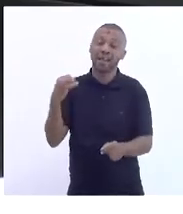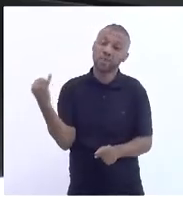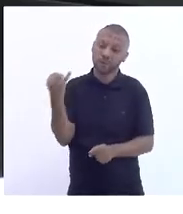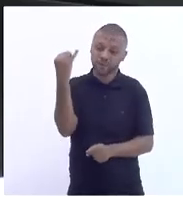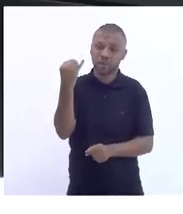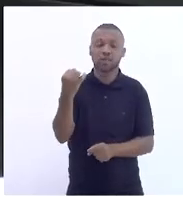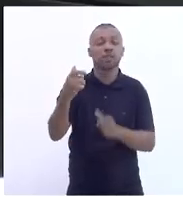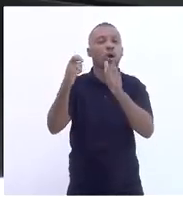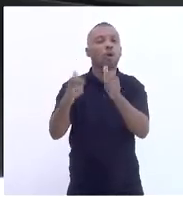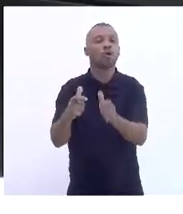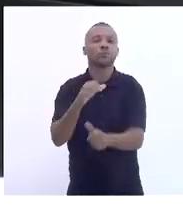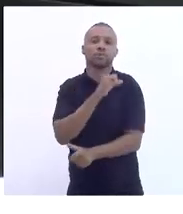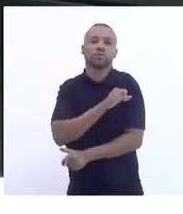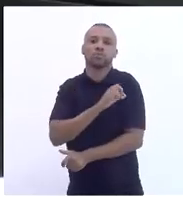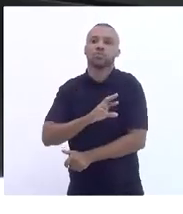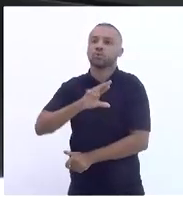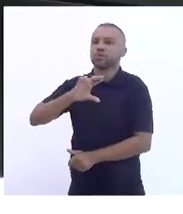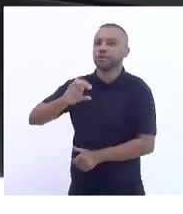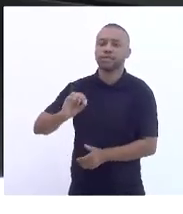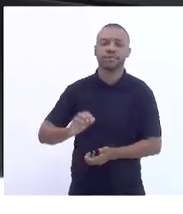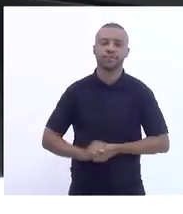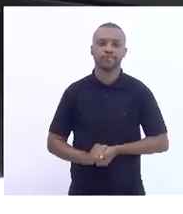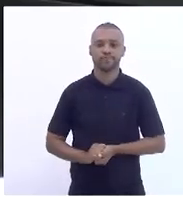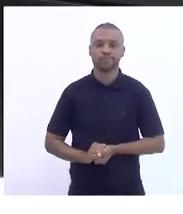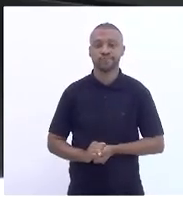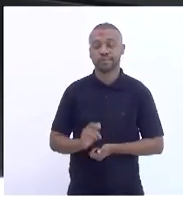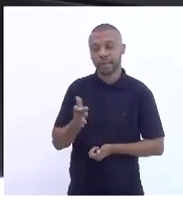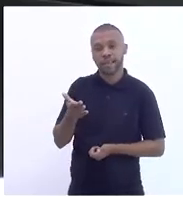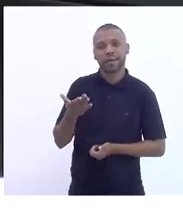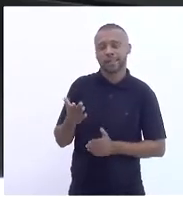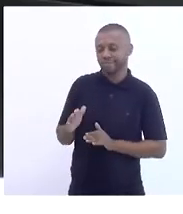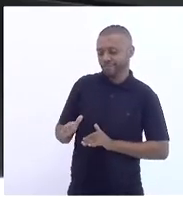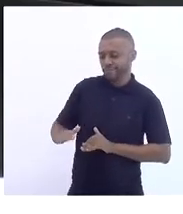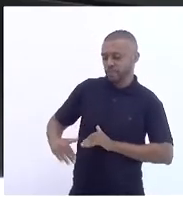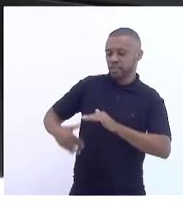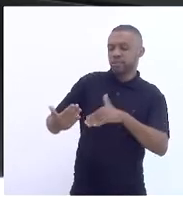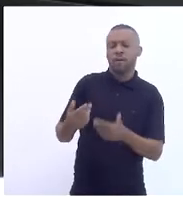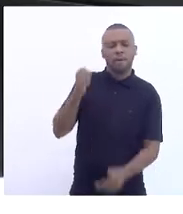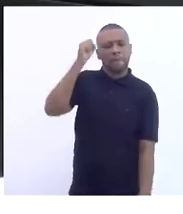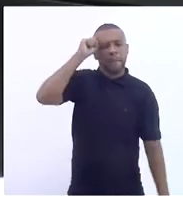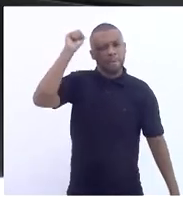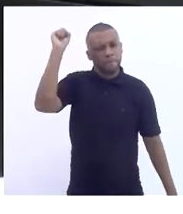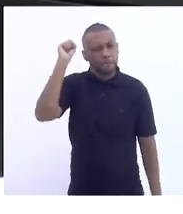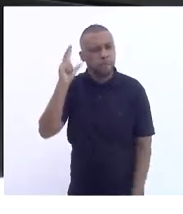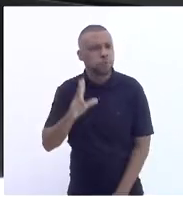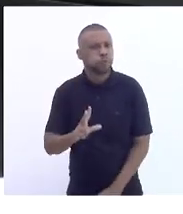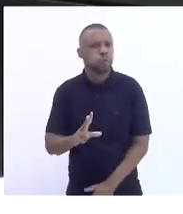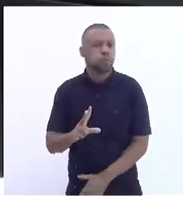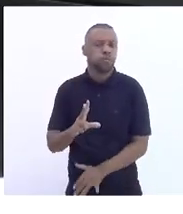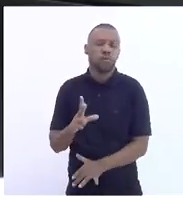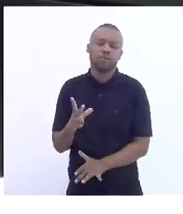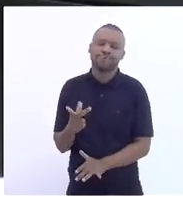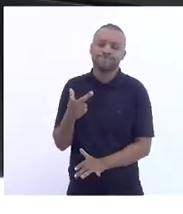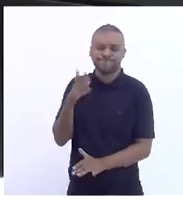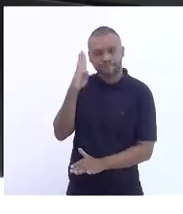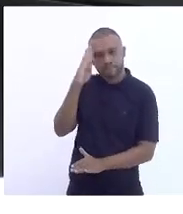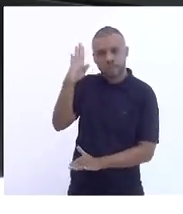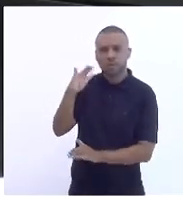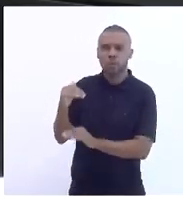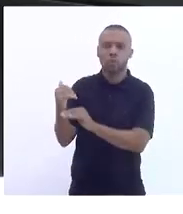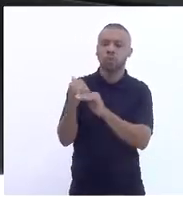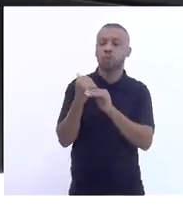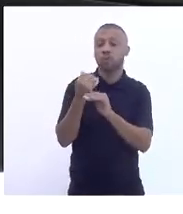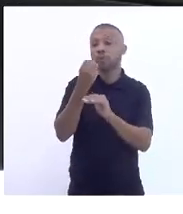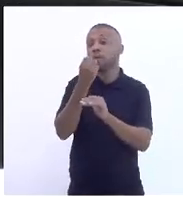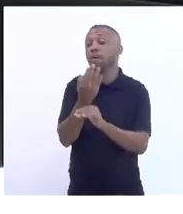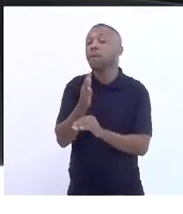Janeiro infelizmente desenvolveu uma expertise única na e Que bom mas